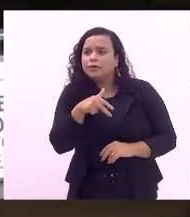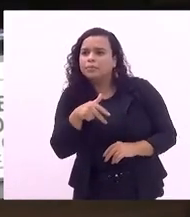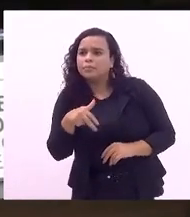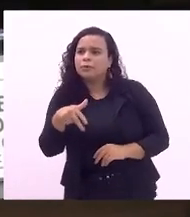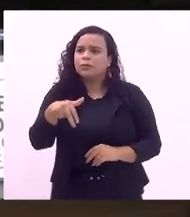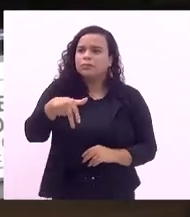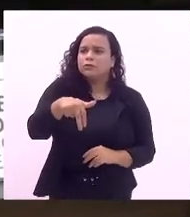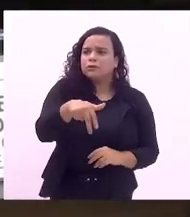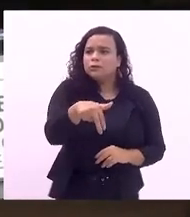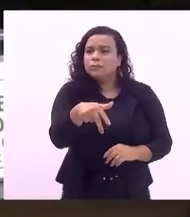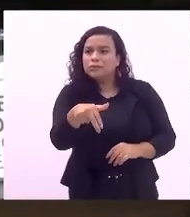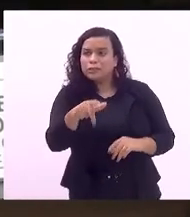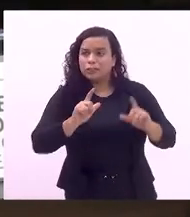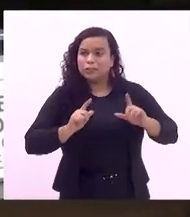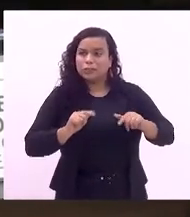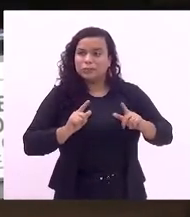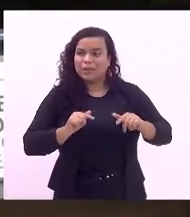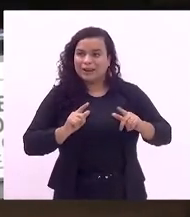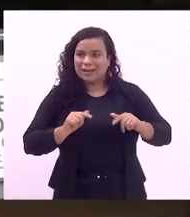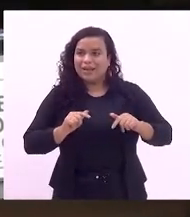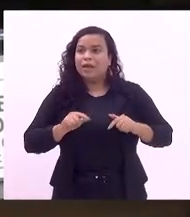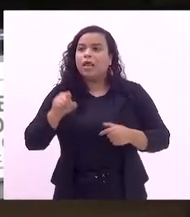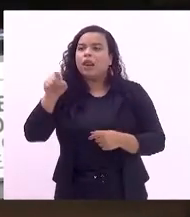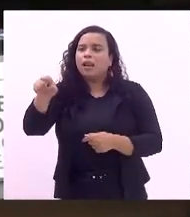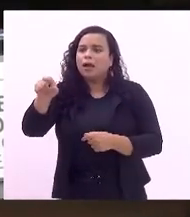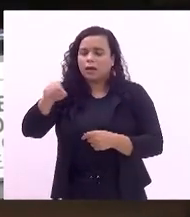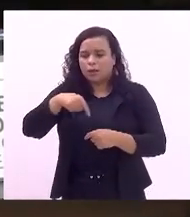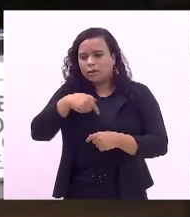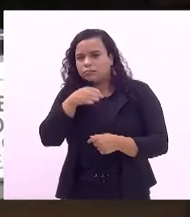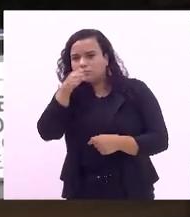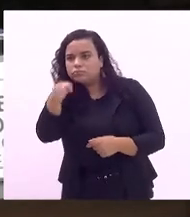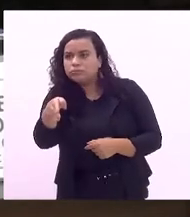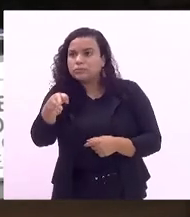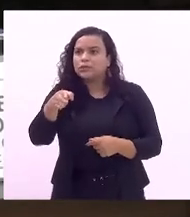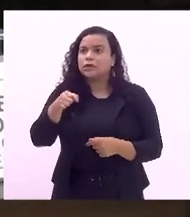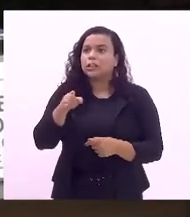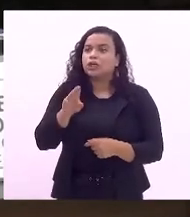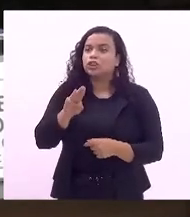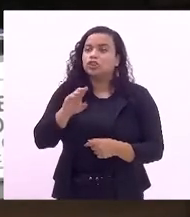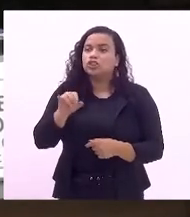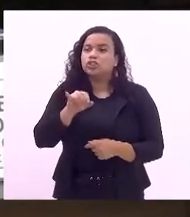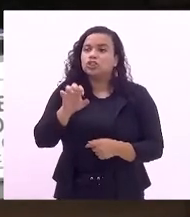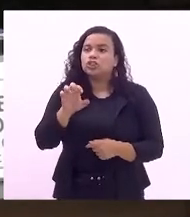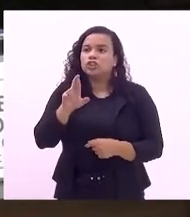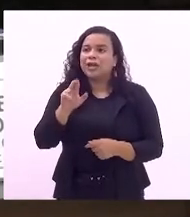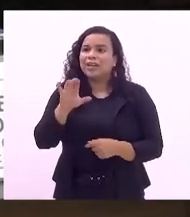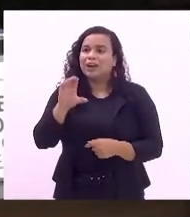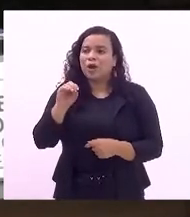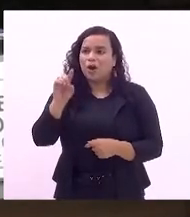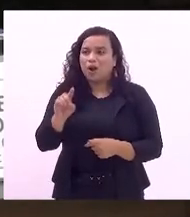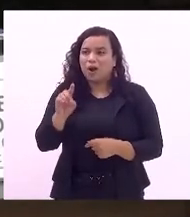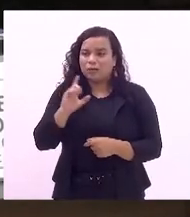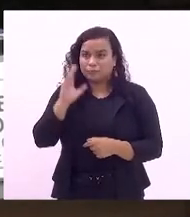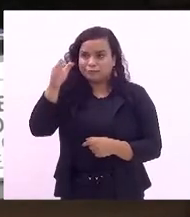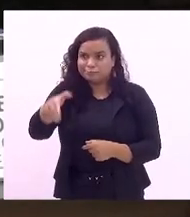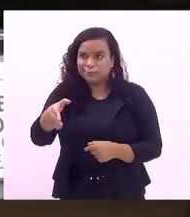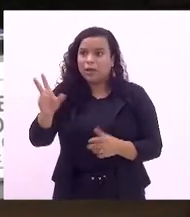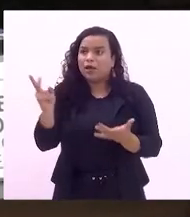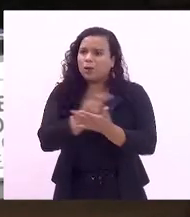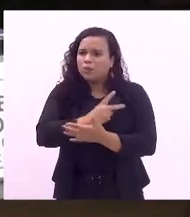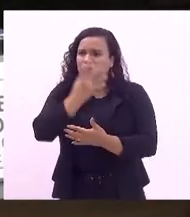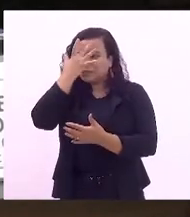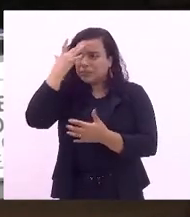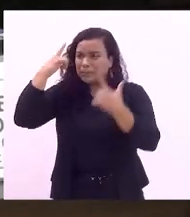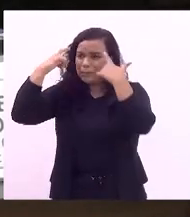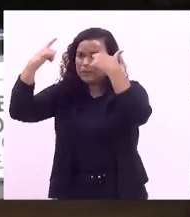para Jericó e foi agredido foi assaltado foi violentado em seus direitos foi deixado como